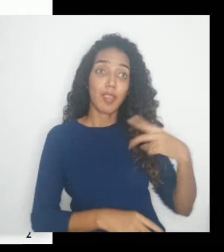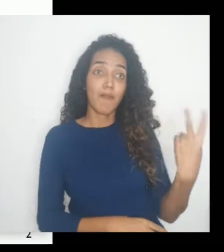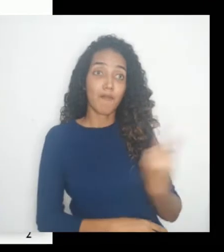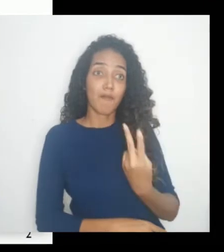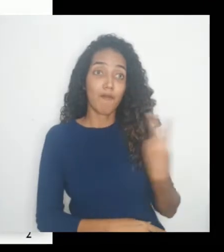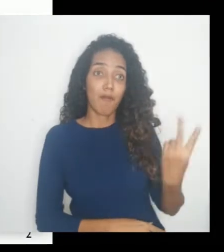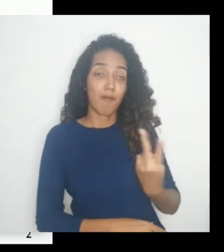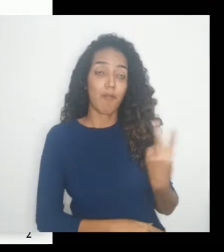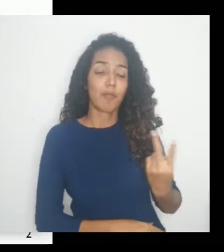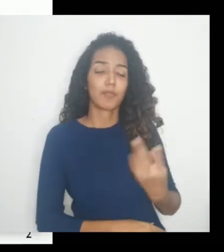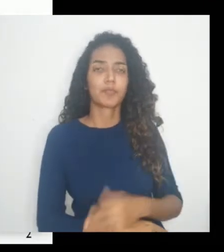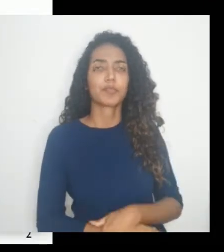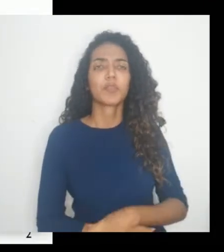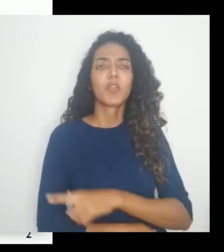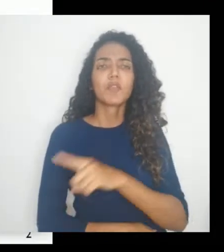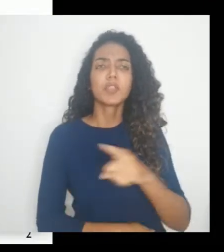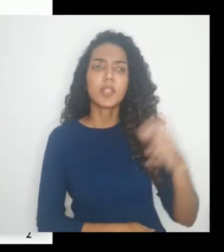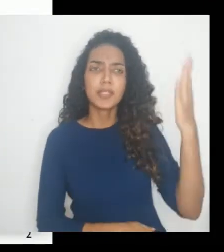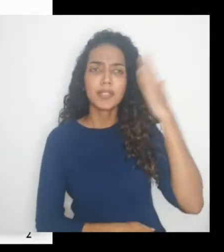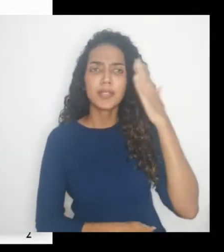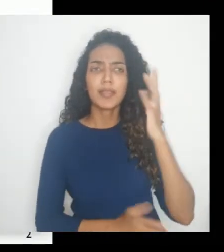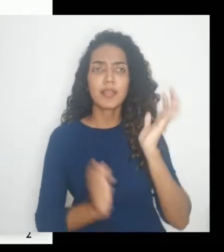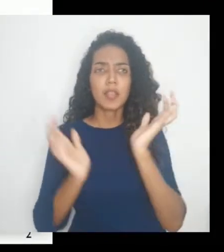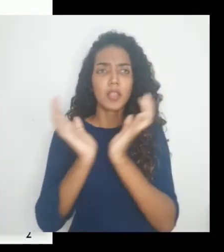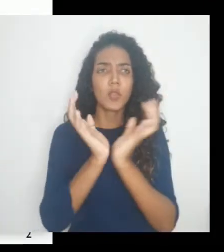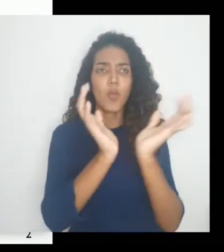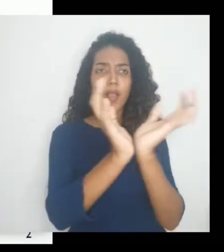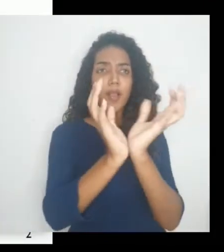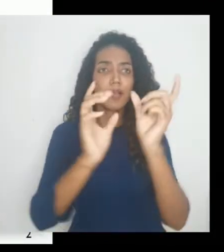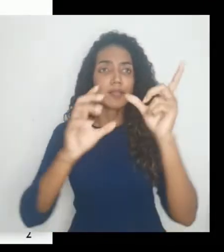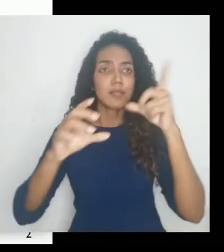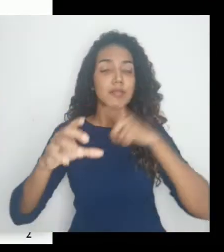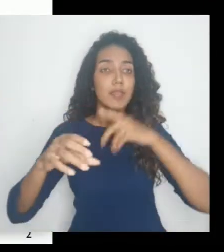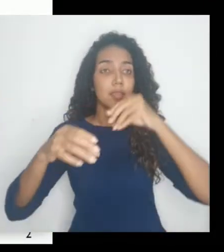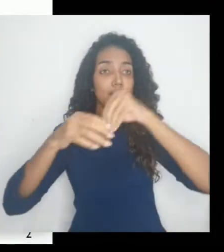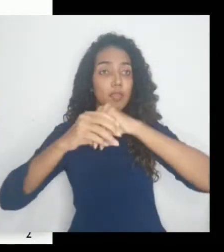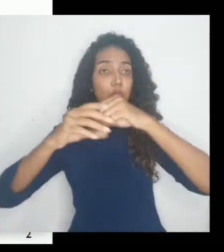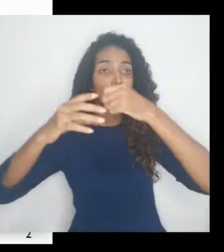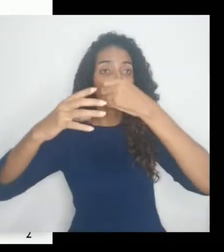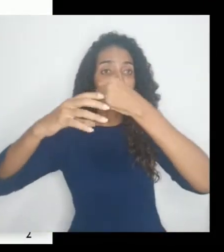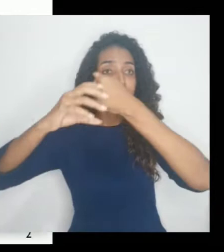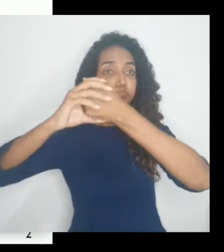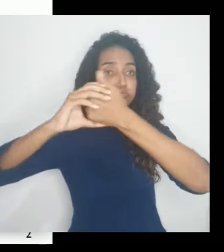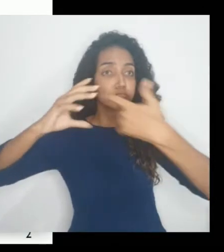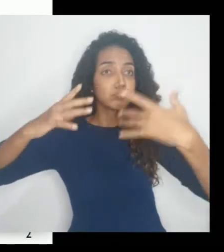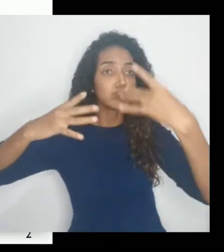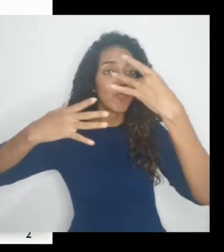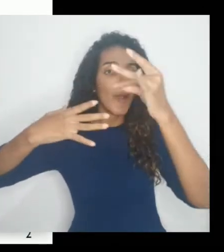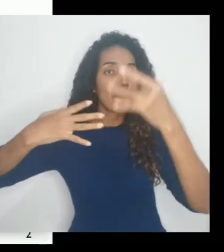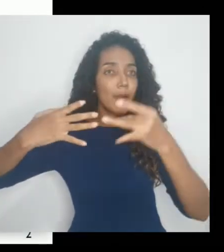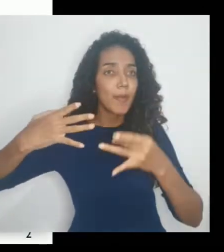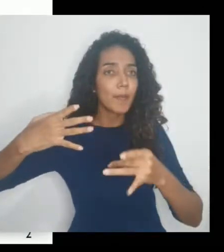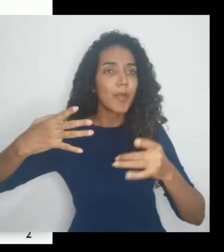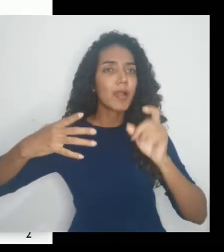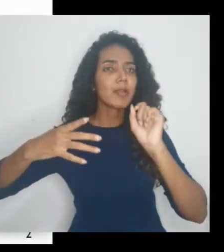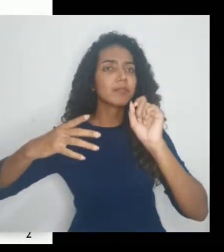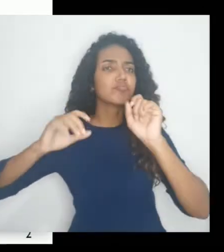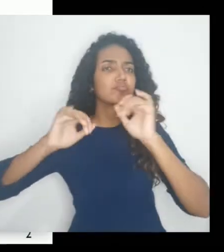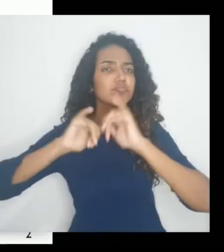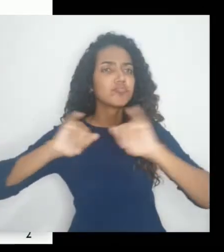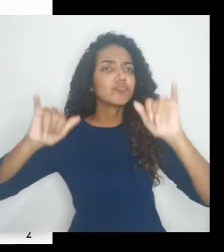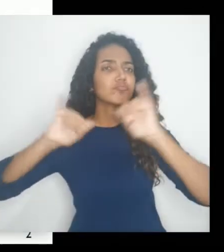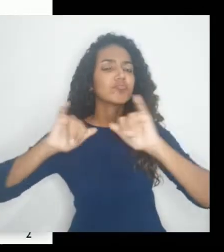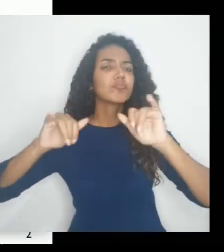atributos. Então, vocês já entendem que uma classe ela tem um conjunto de atributos, que são as propriedades, os dados, e as instâncias da classe,